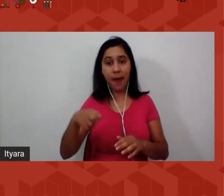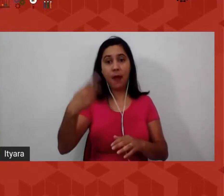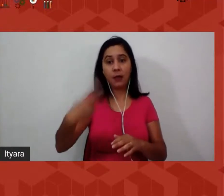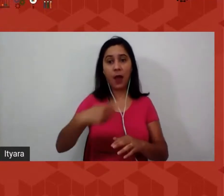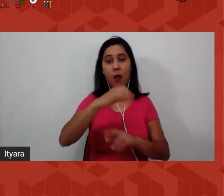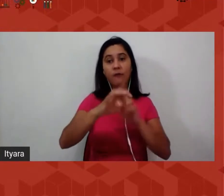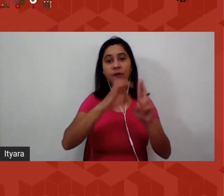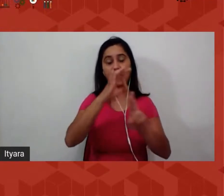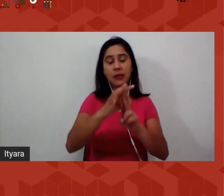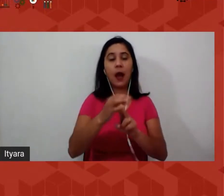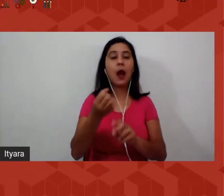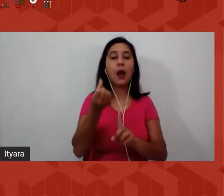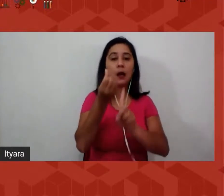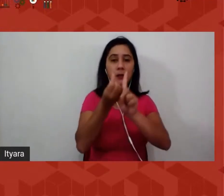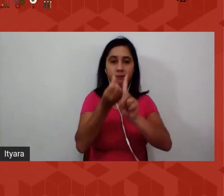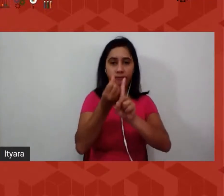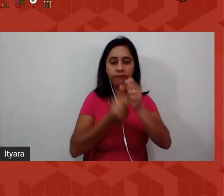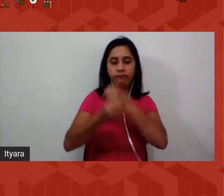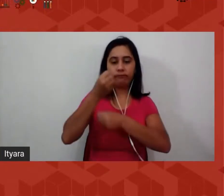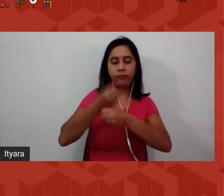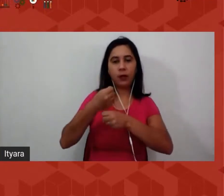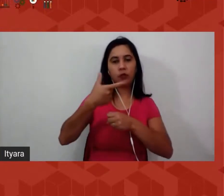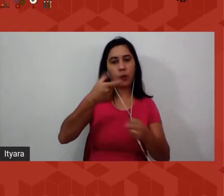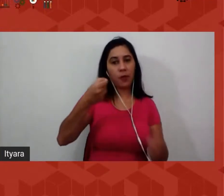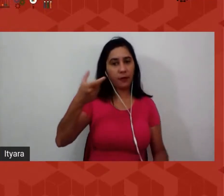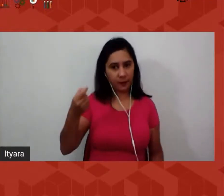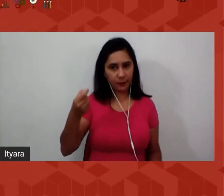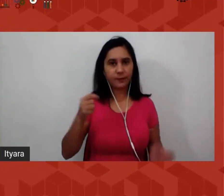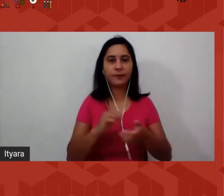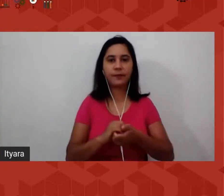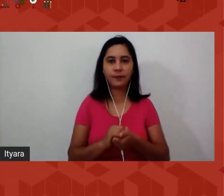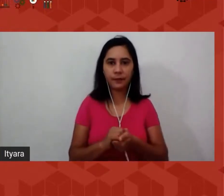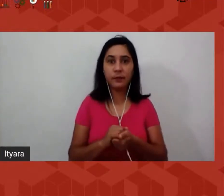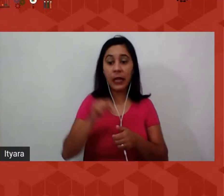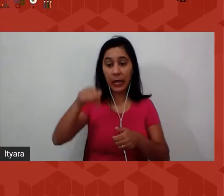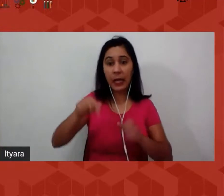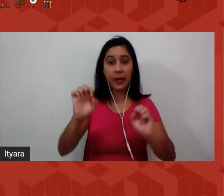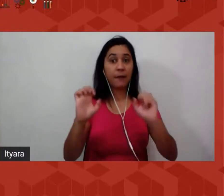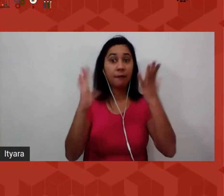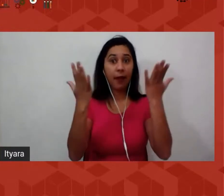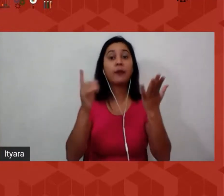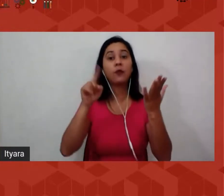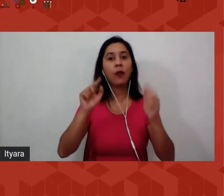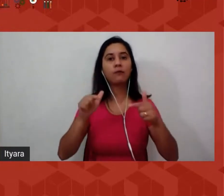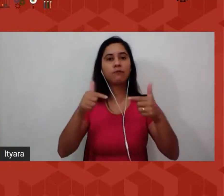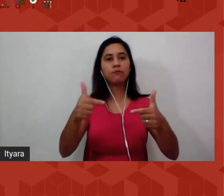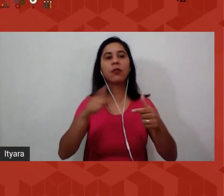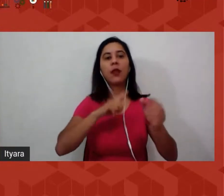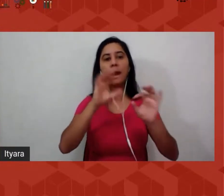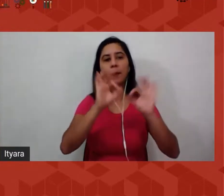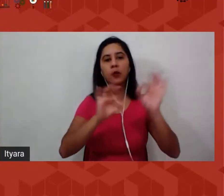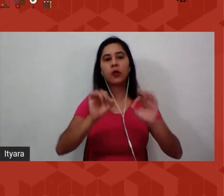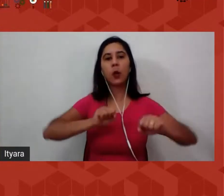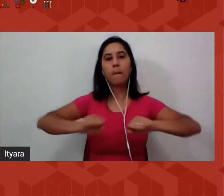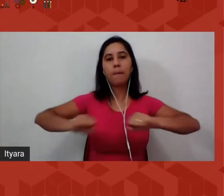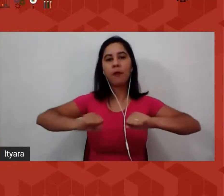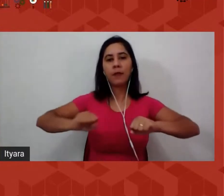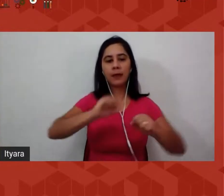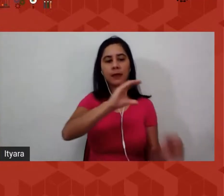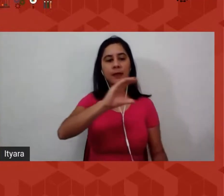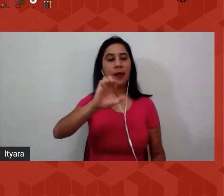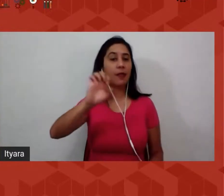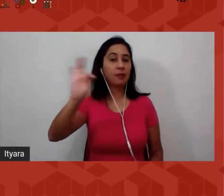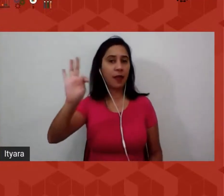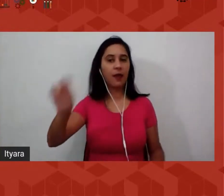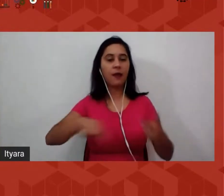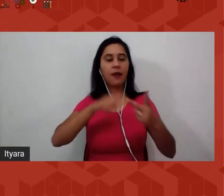no primeiro semestre de 2020. Esse evento é mais uma ação inserida no âmbito do projeto Movimenta CCT